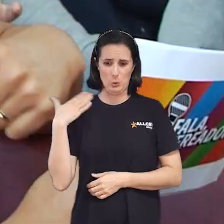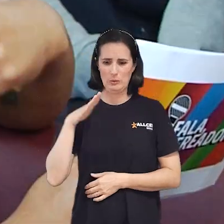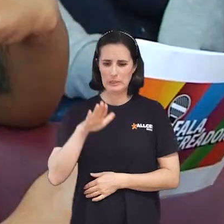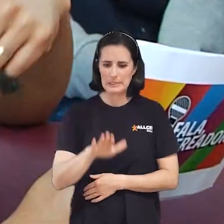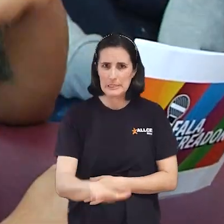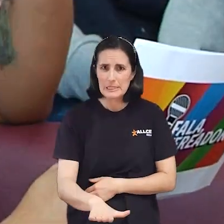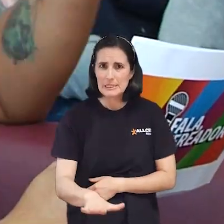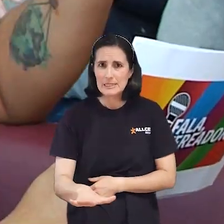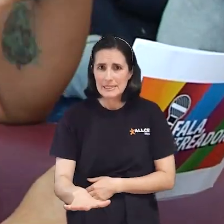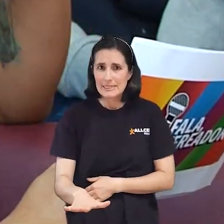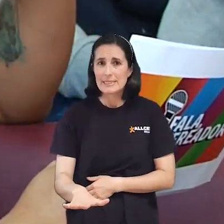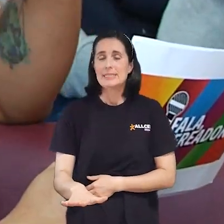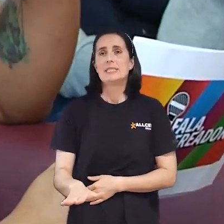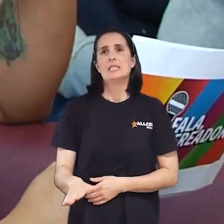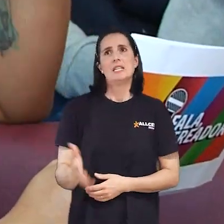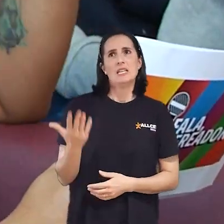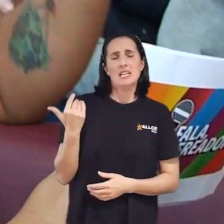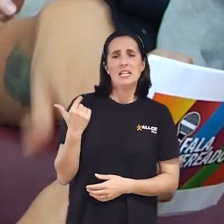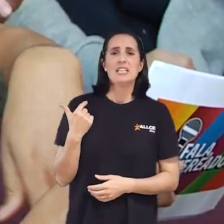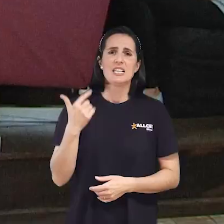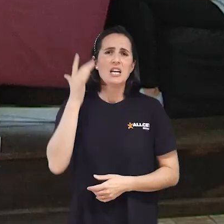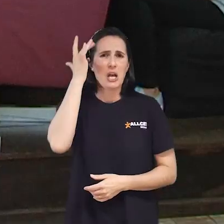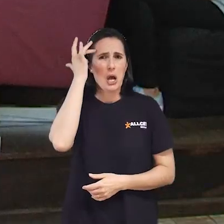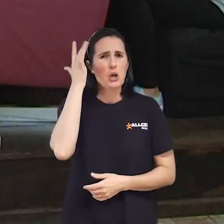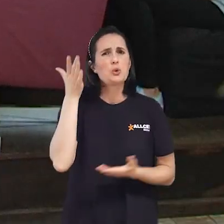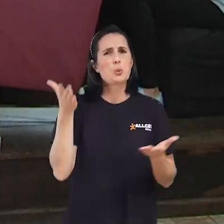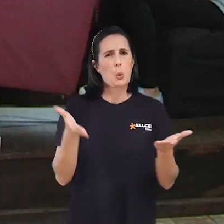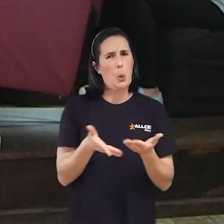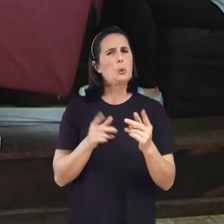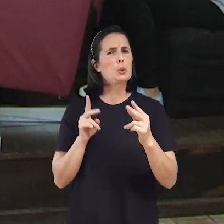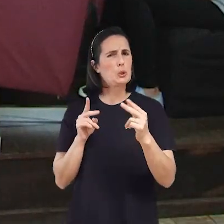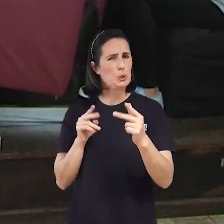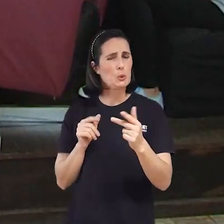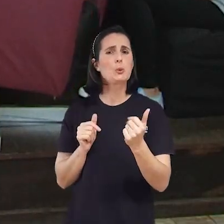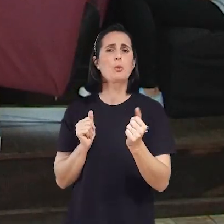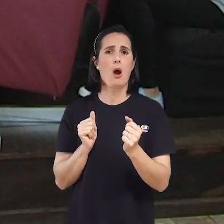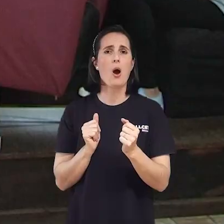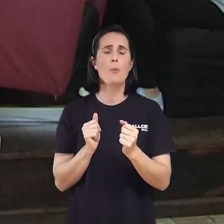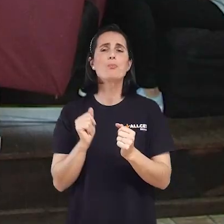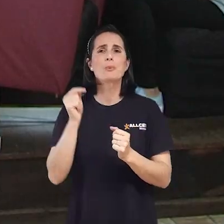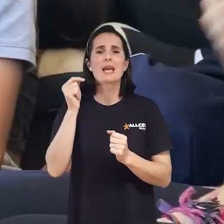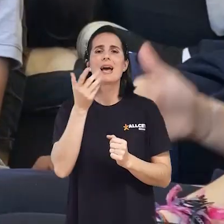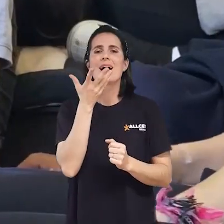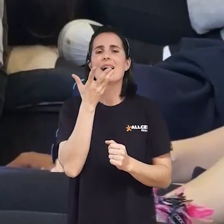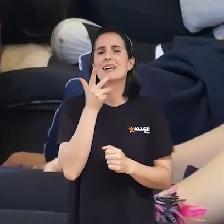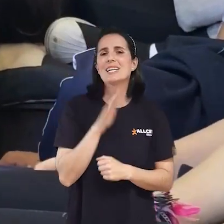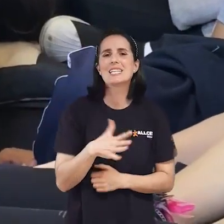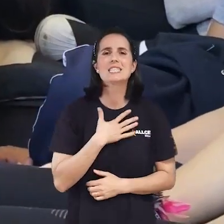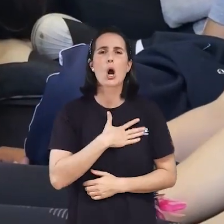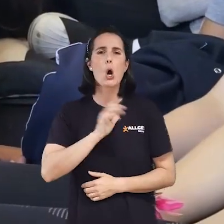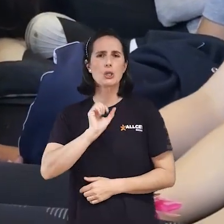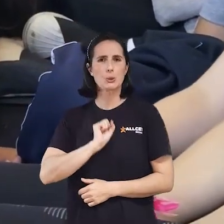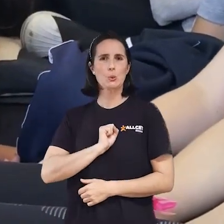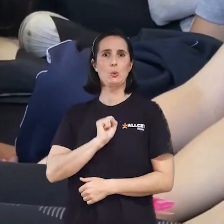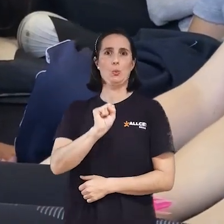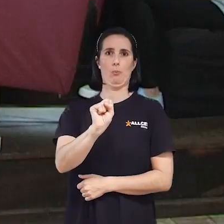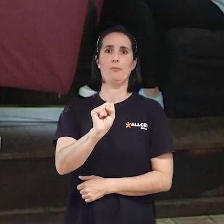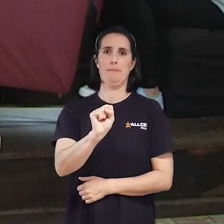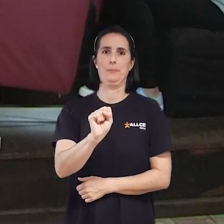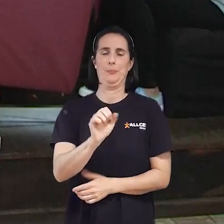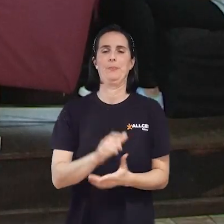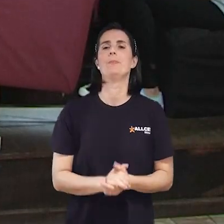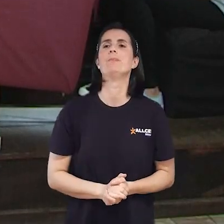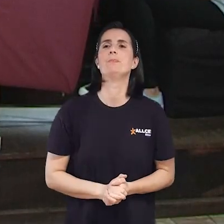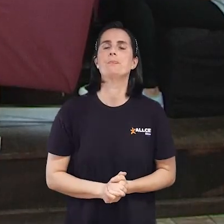você gostaria de ser, né, quando crescesse. Vai lá, Cauã. Quando criança, o que o senhor gostaria de ser quando crescesse?